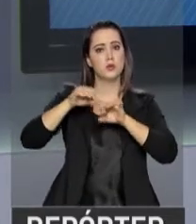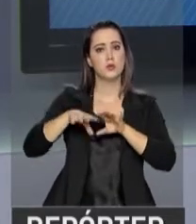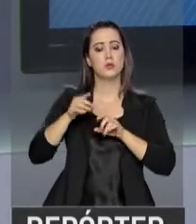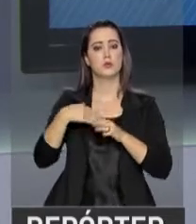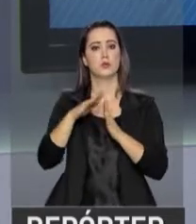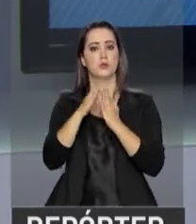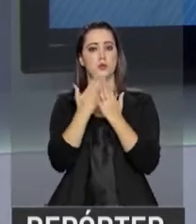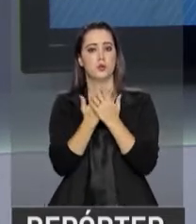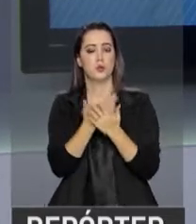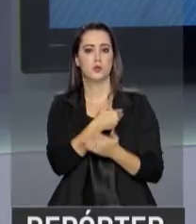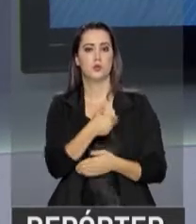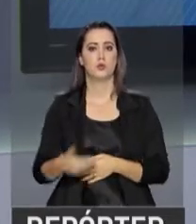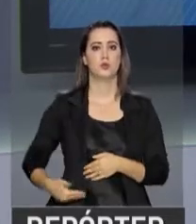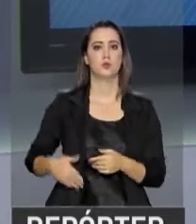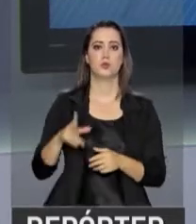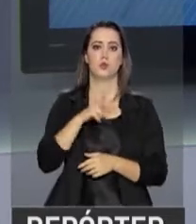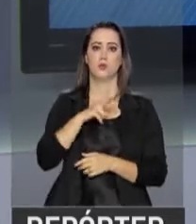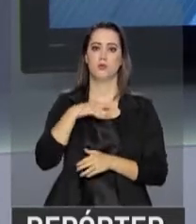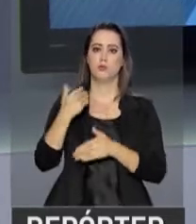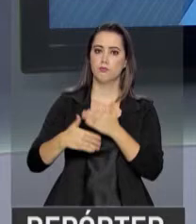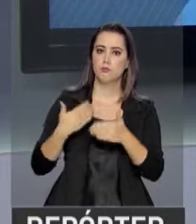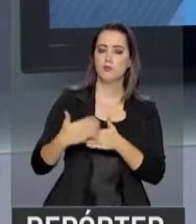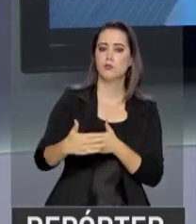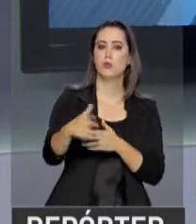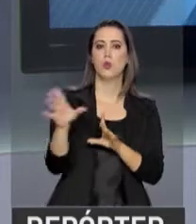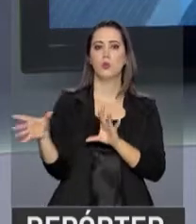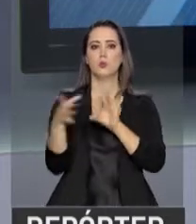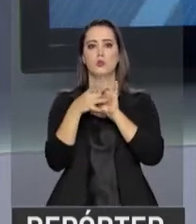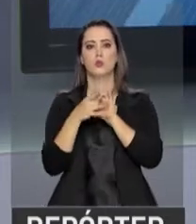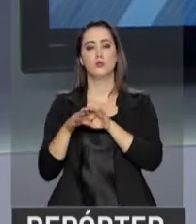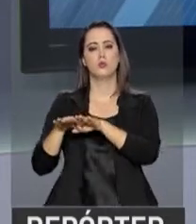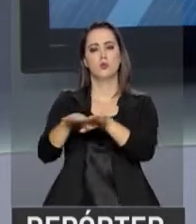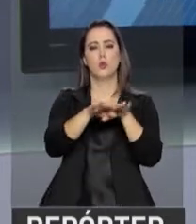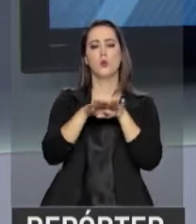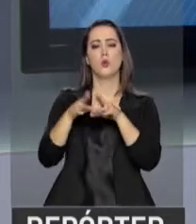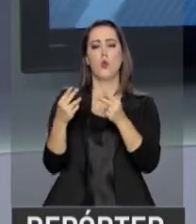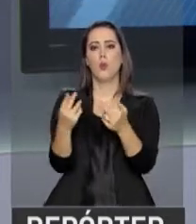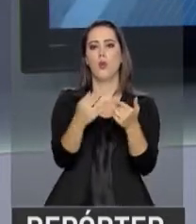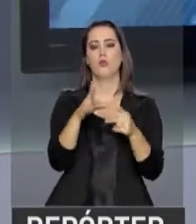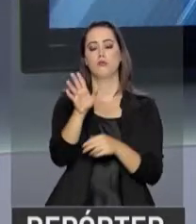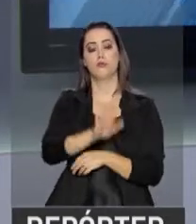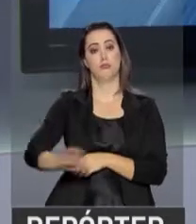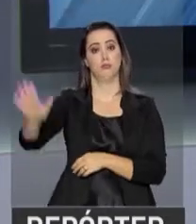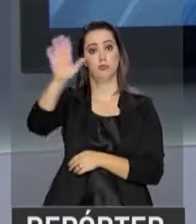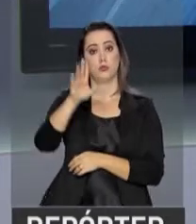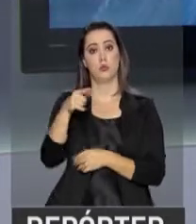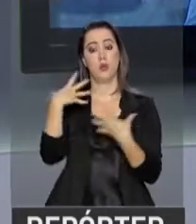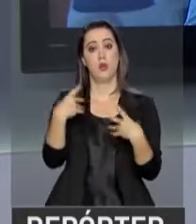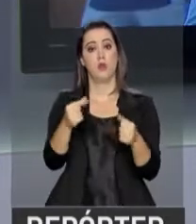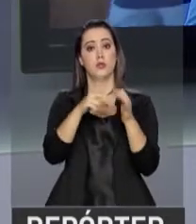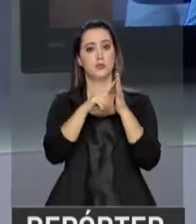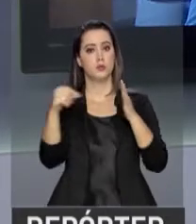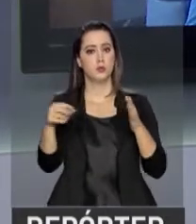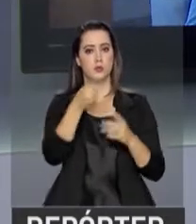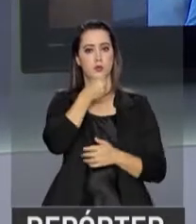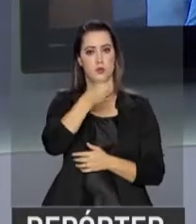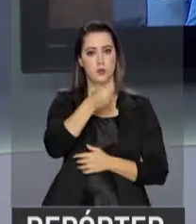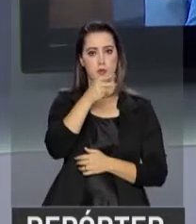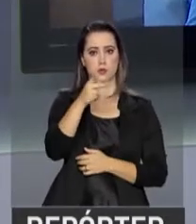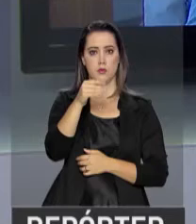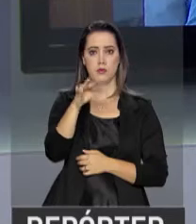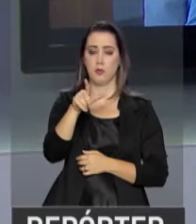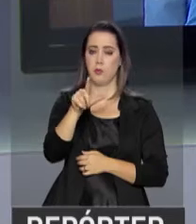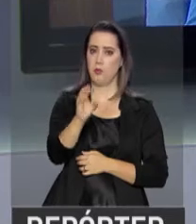escolas públicas e privadas ao longo dos anos, unificando o ensino em todo o país. Vamos ao Palácio do Planalto conversar com o repórter